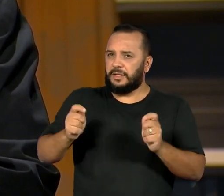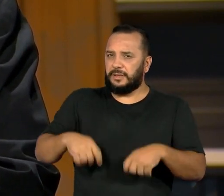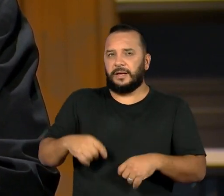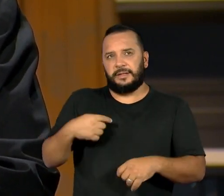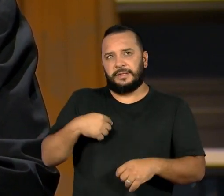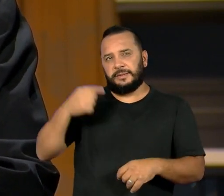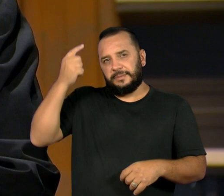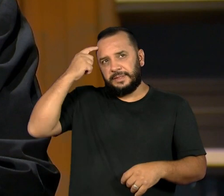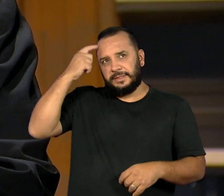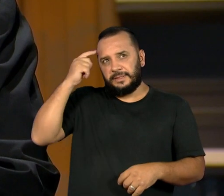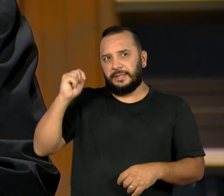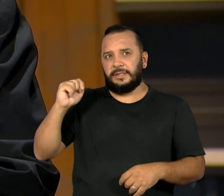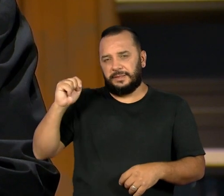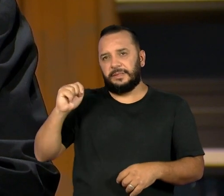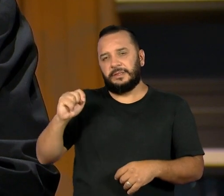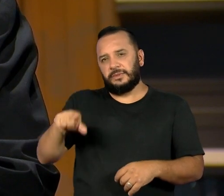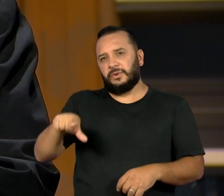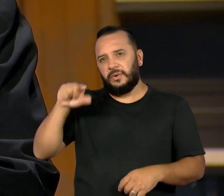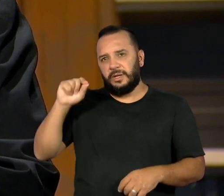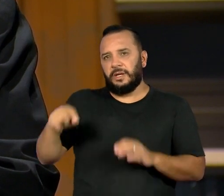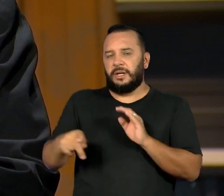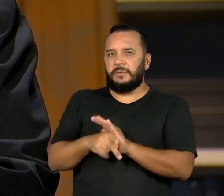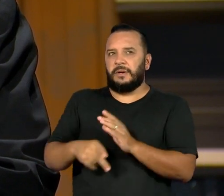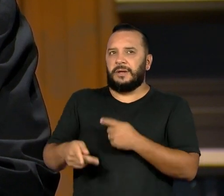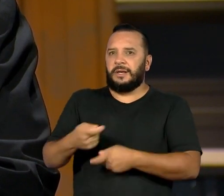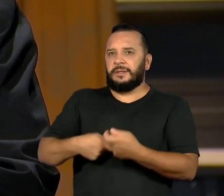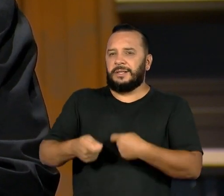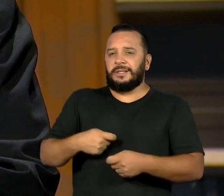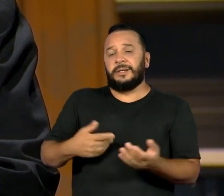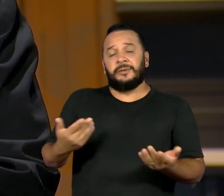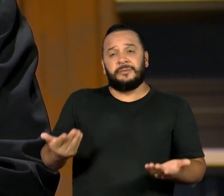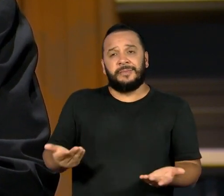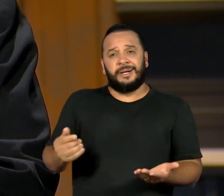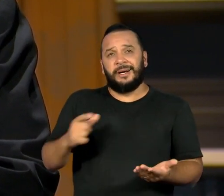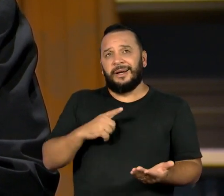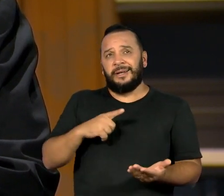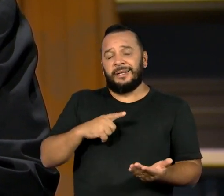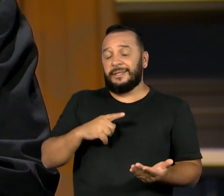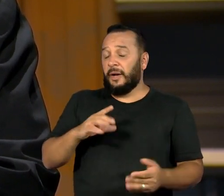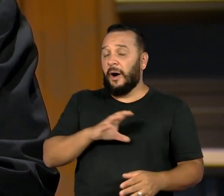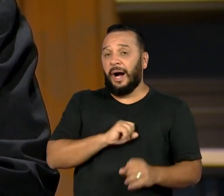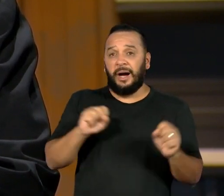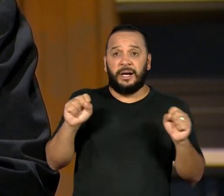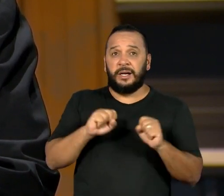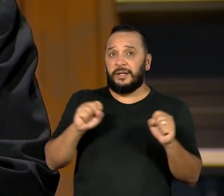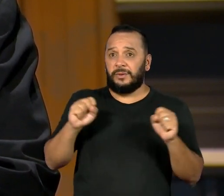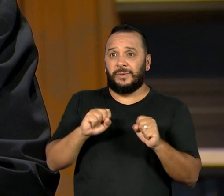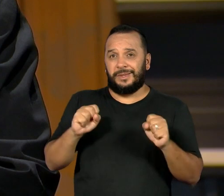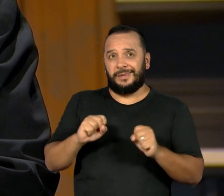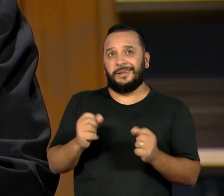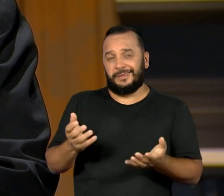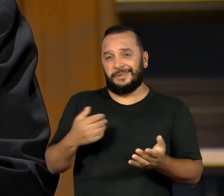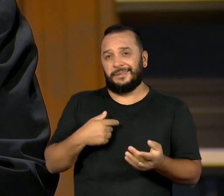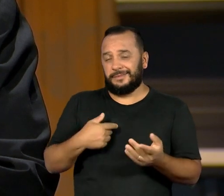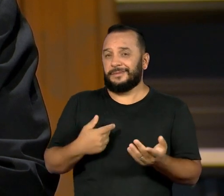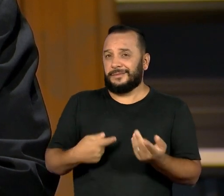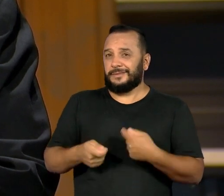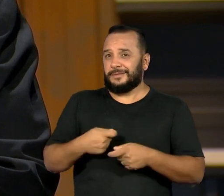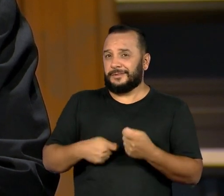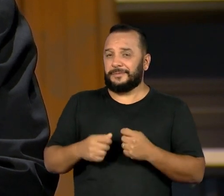esse também o fator que me fez escolher. Mas foi uma descoberta, eu adorei a administração de empresas. Por